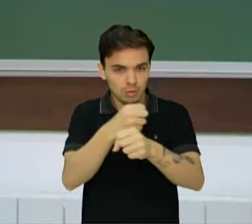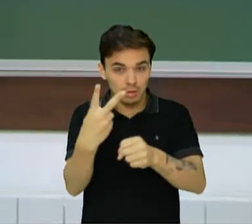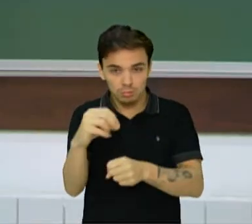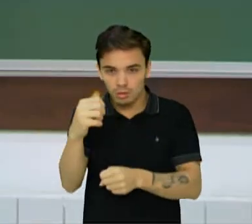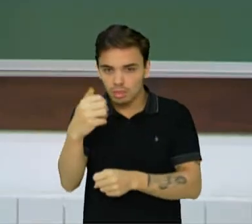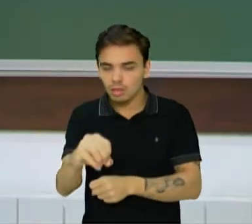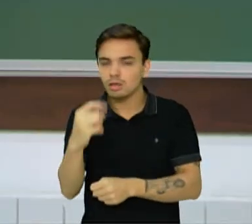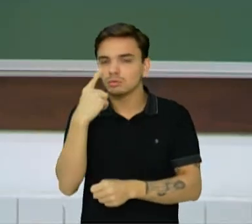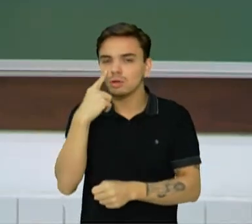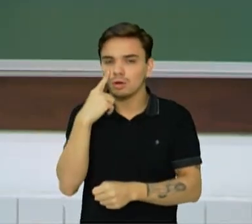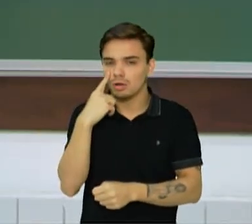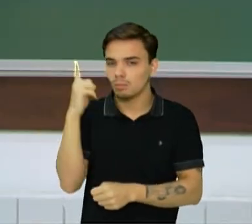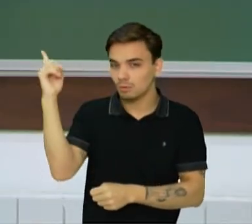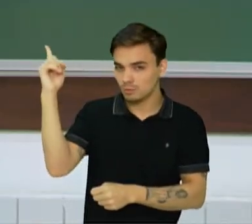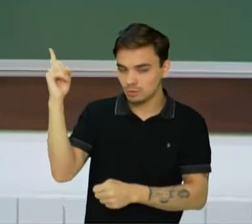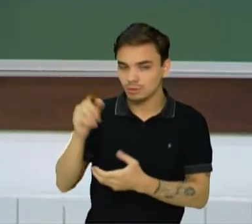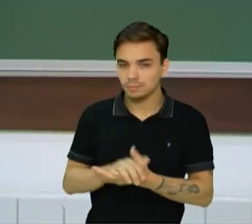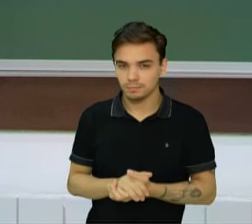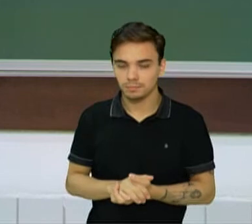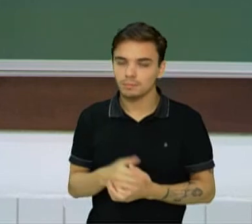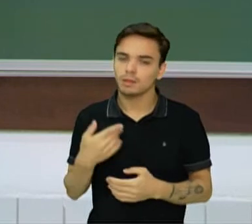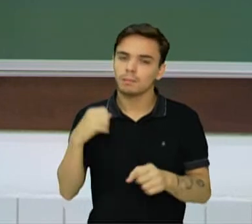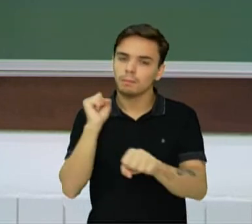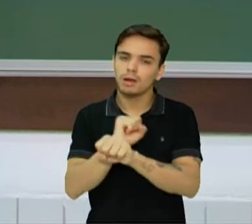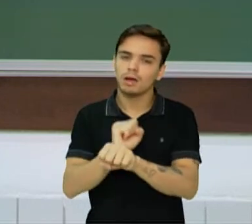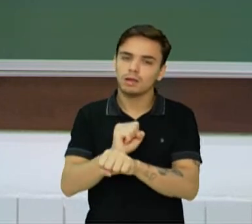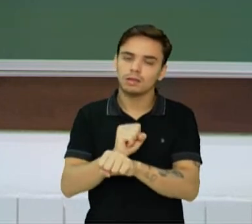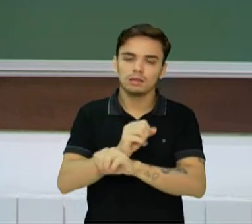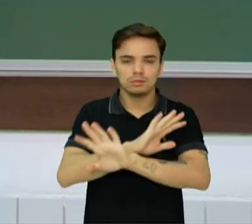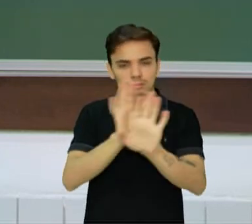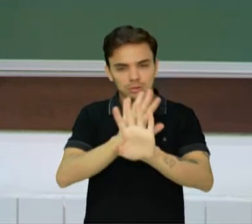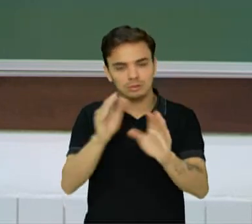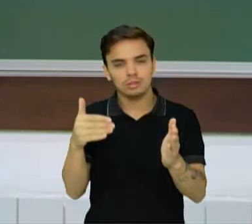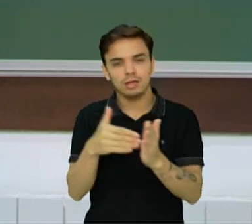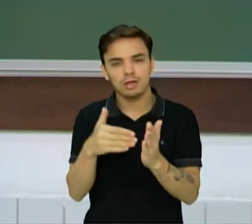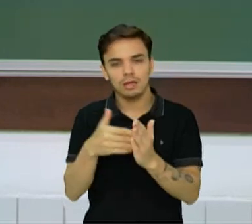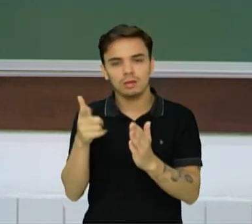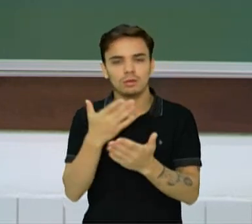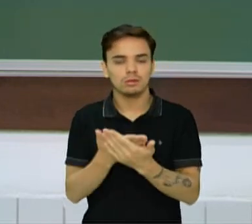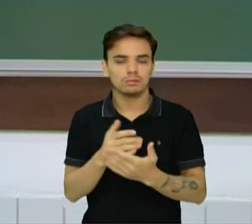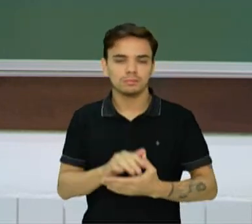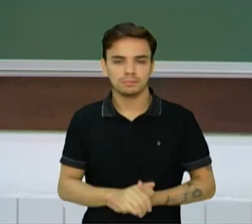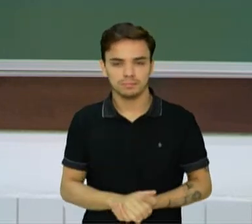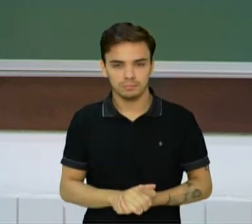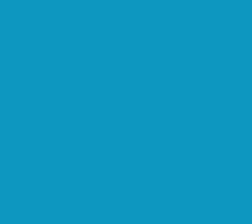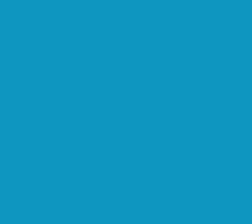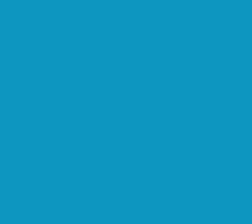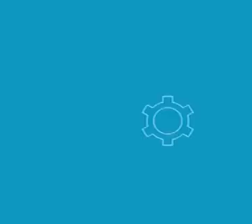Beleza? Tela roxa para vocês, a gente para por aqui. Bye bye and see you next class.